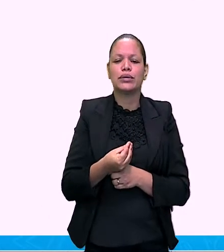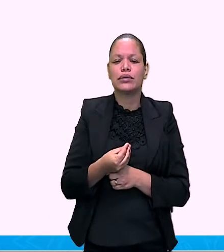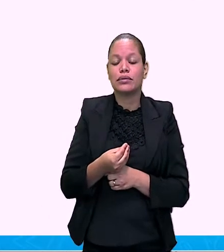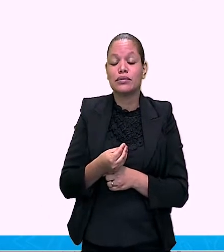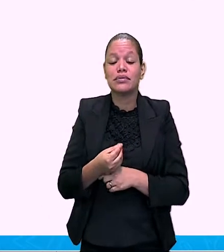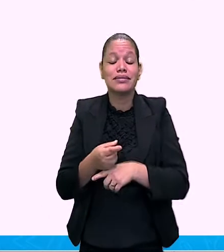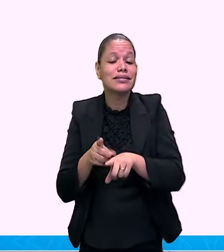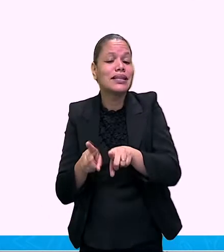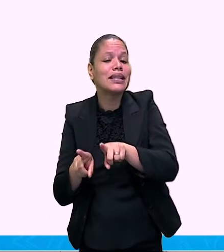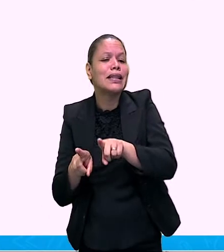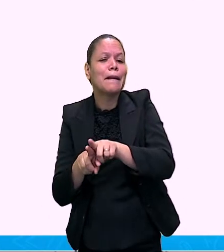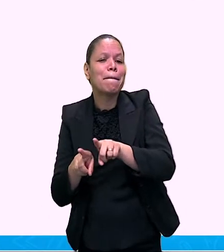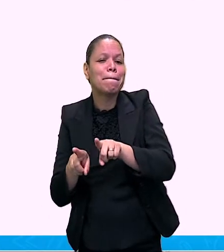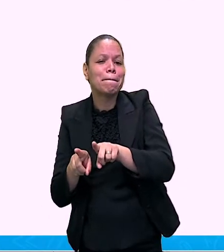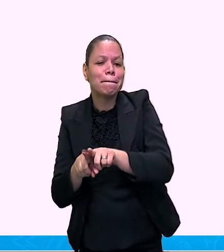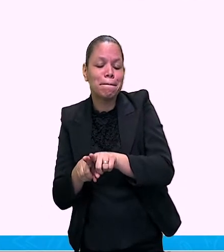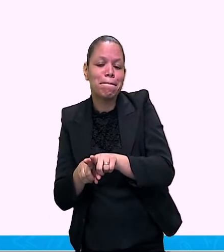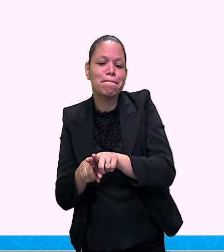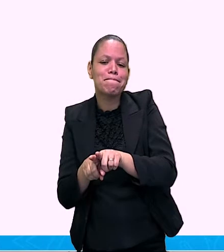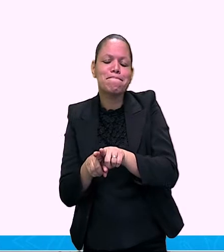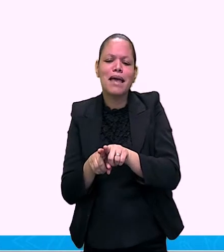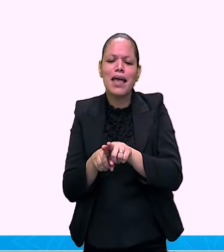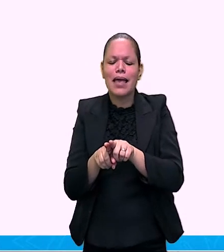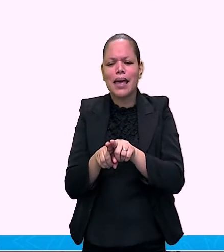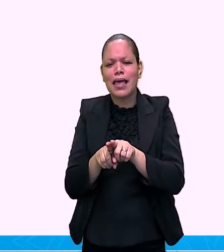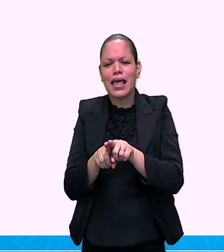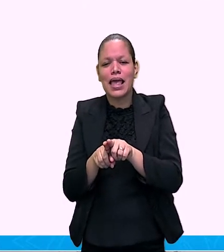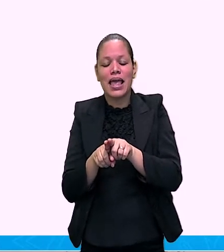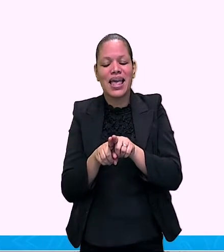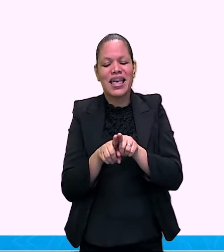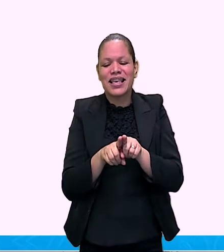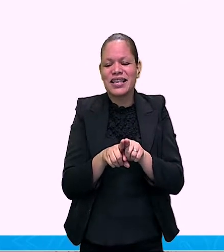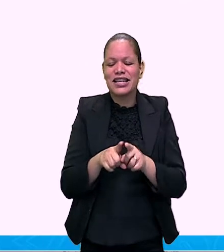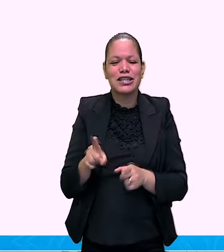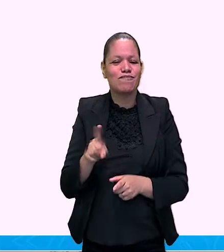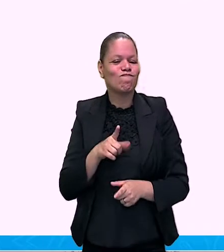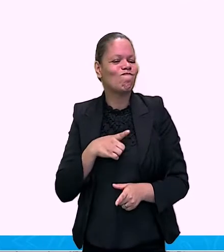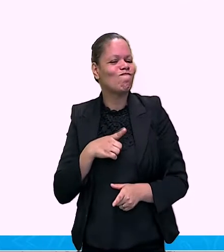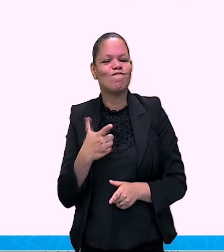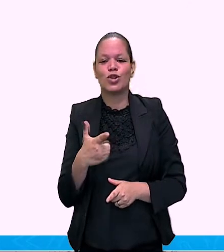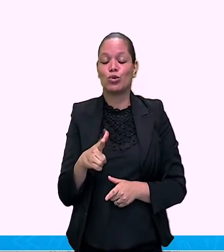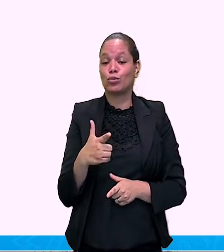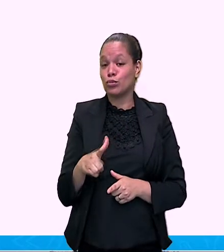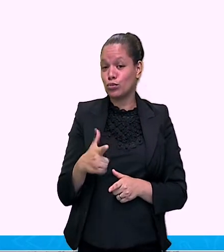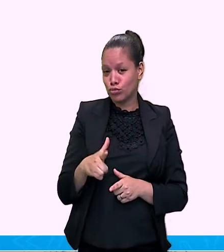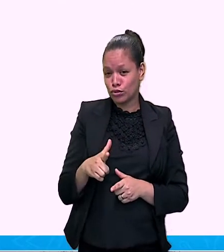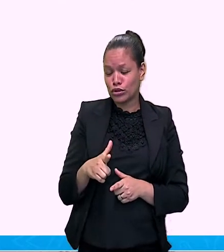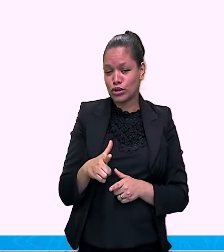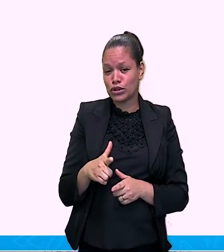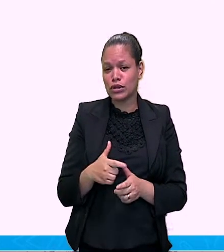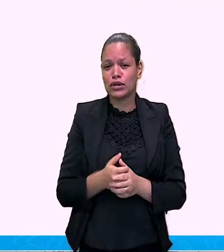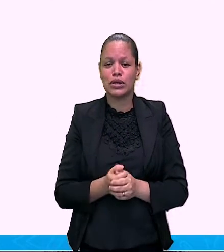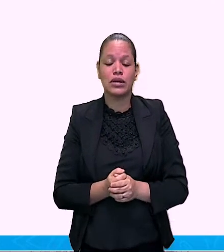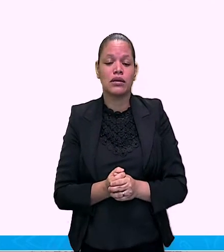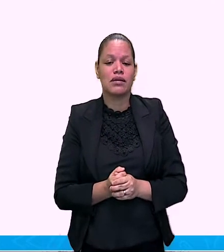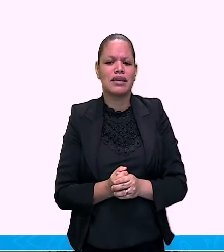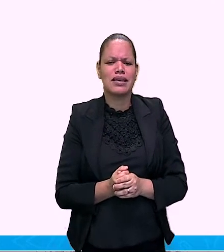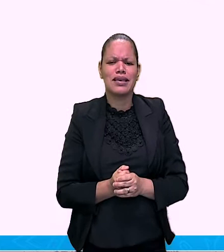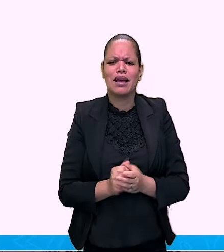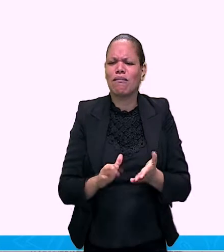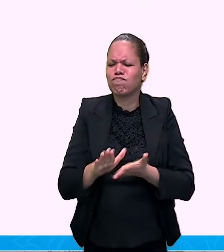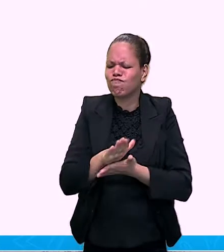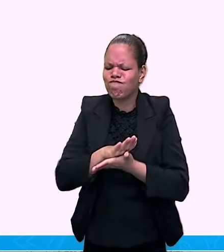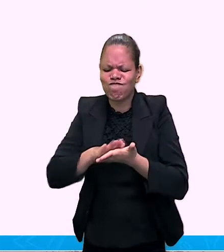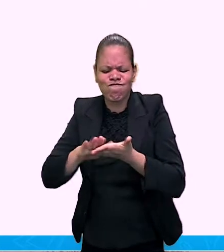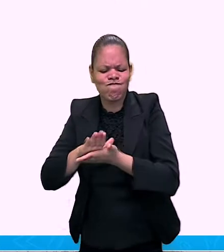86,5%, elas não tinham nenhuma comorbidade ou fator de risco. Ainda bem, né, gente? O